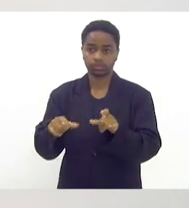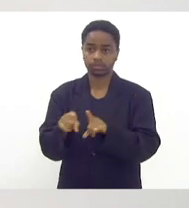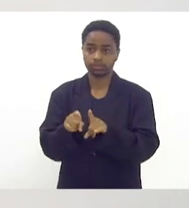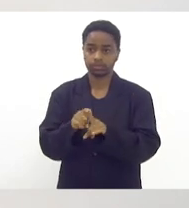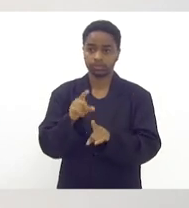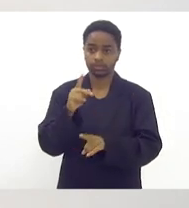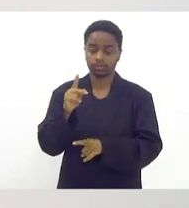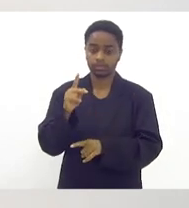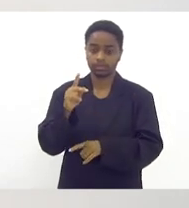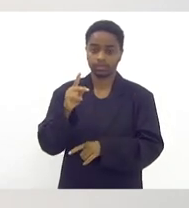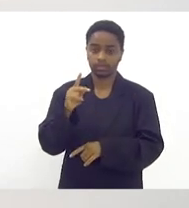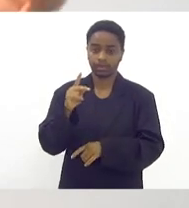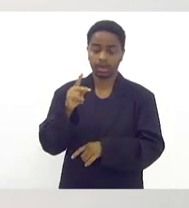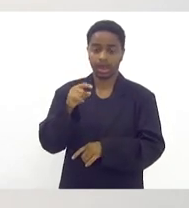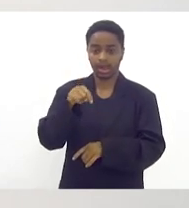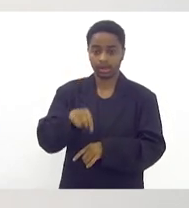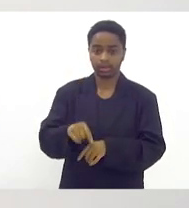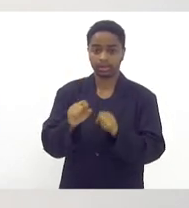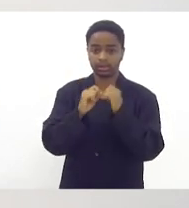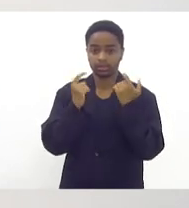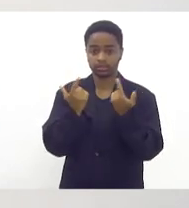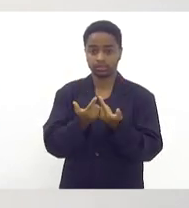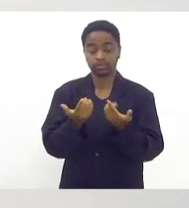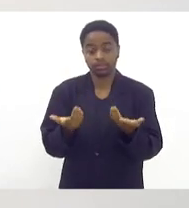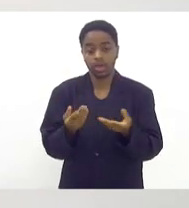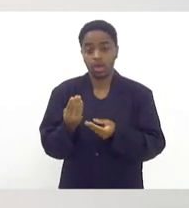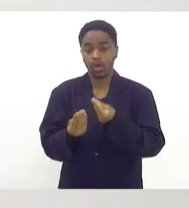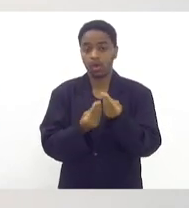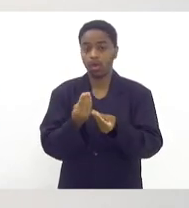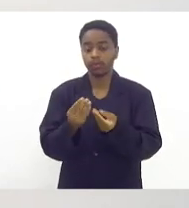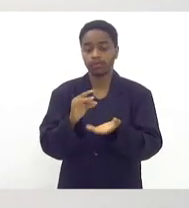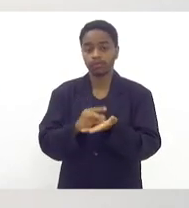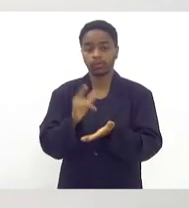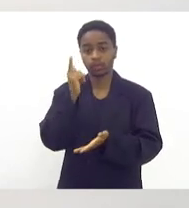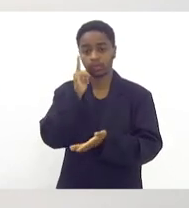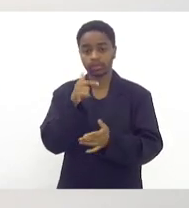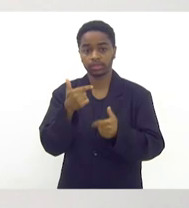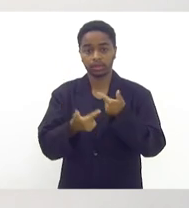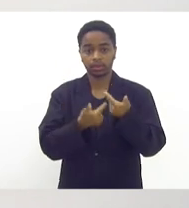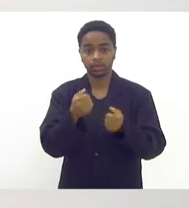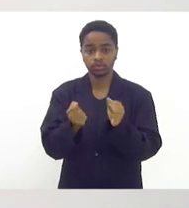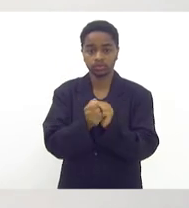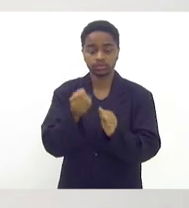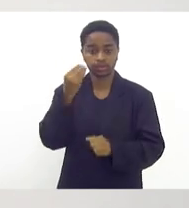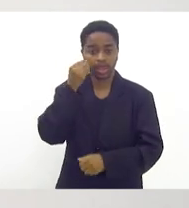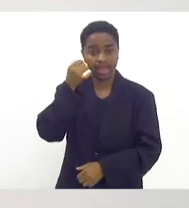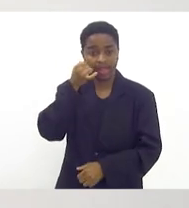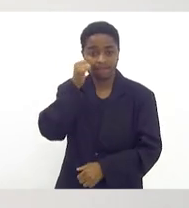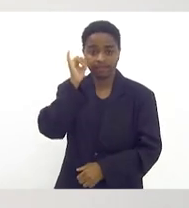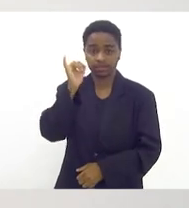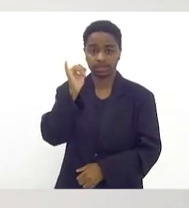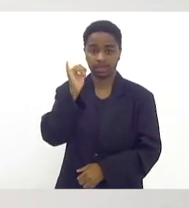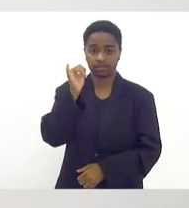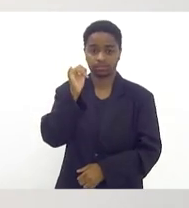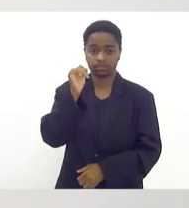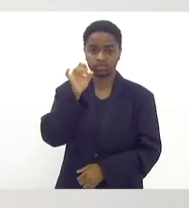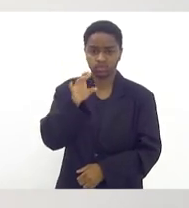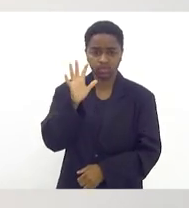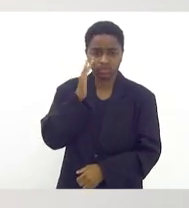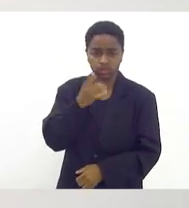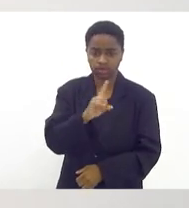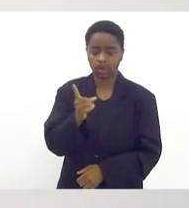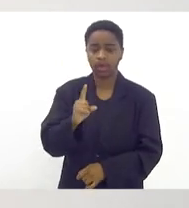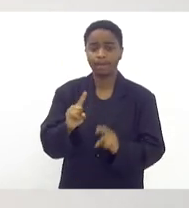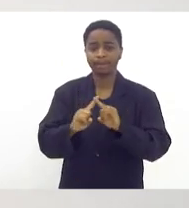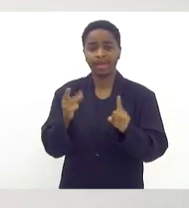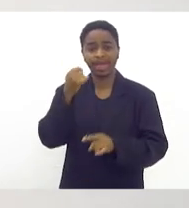Parlamento na casa da Lei como a a gente pode tentão trabalhar em conjunto para evitar não só solucionar mas evitar